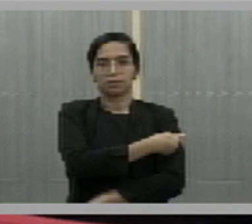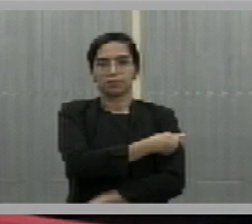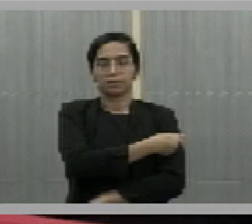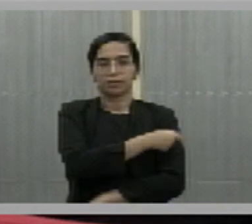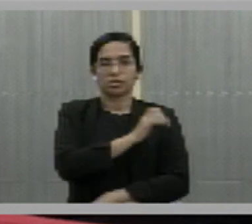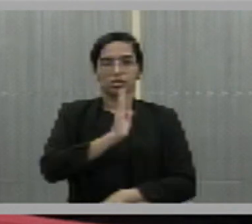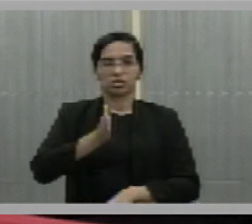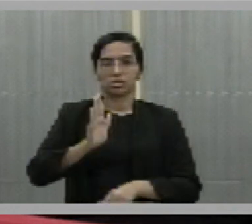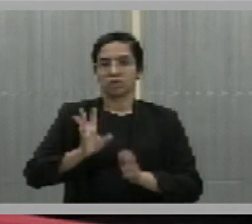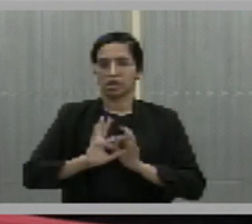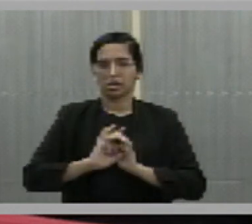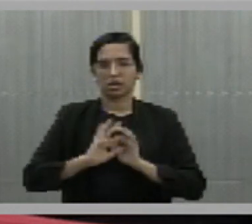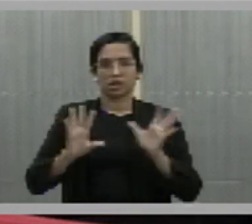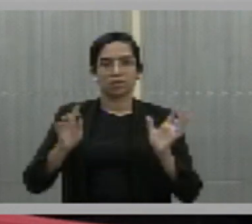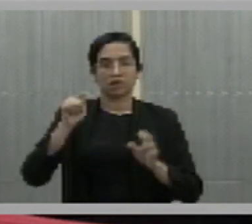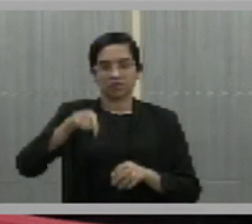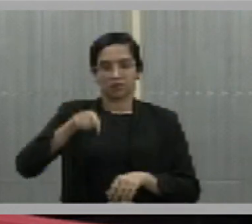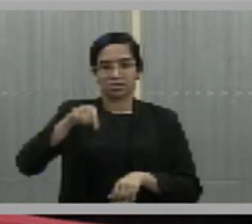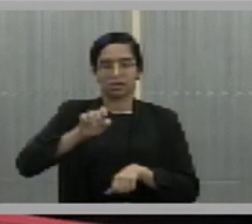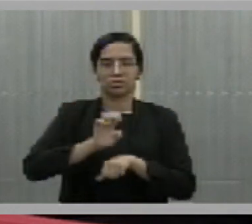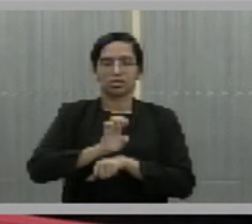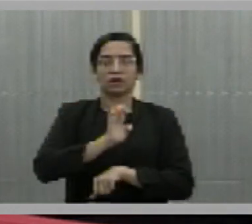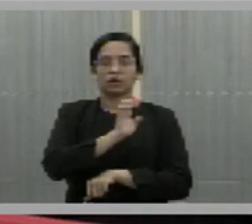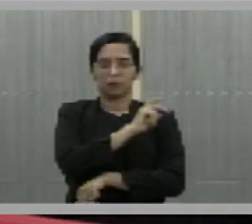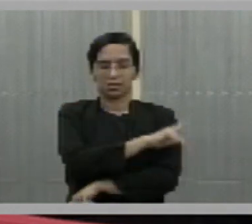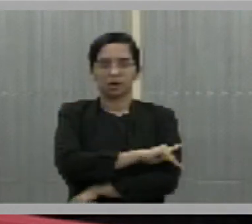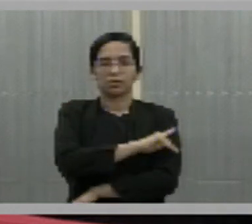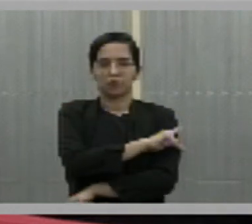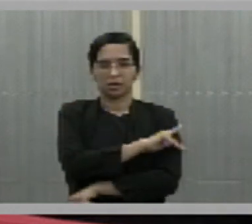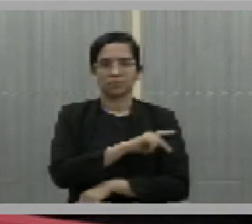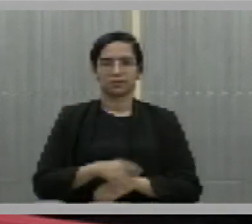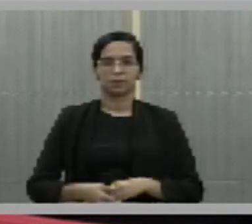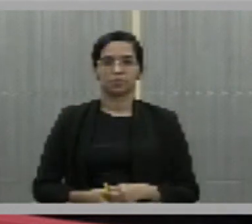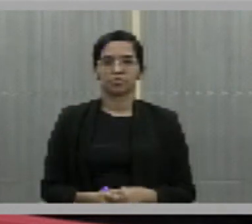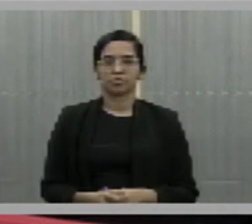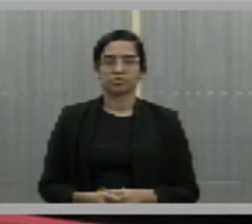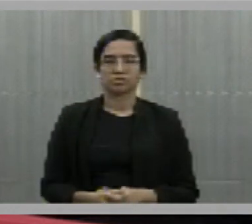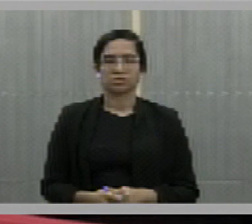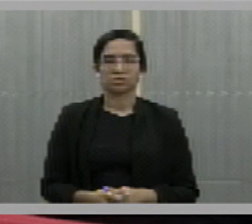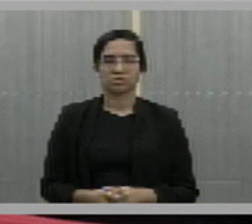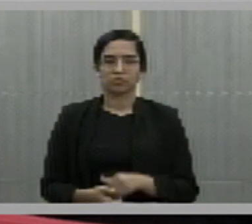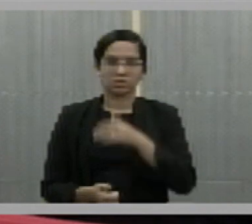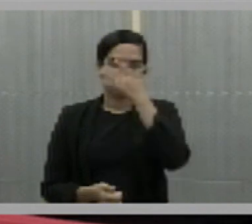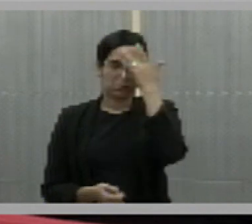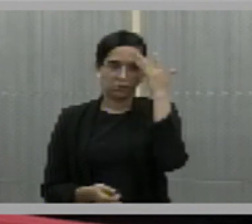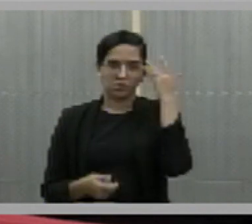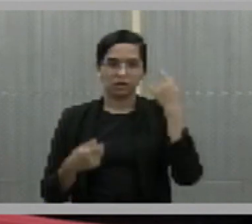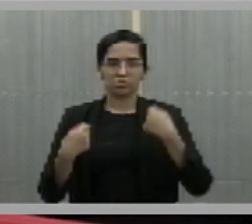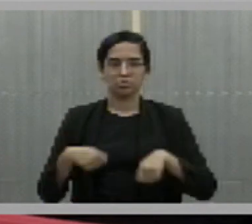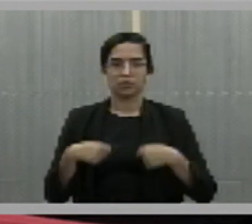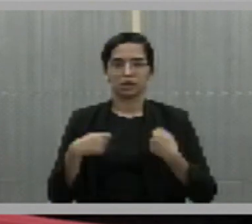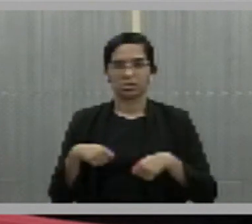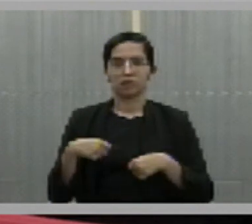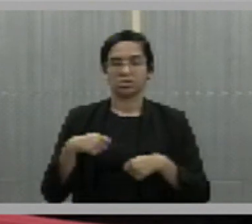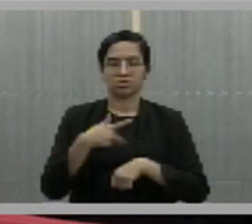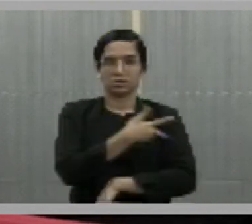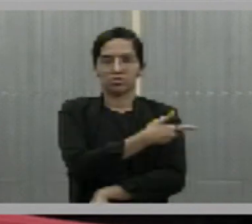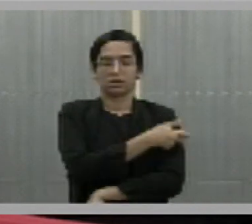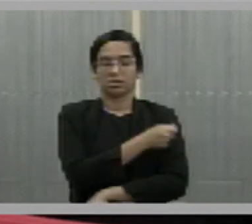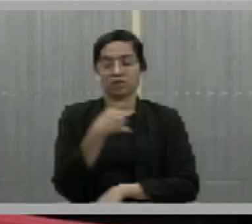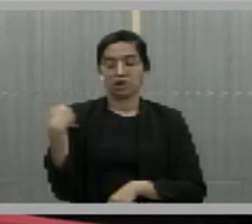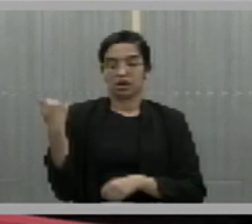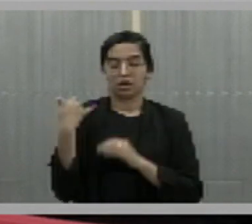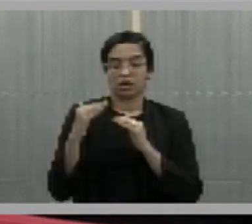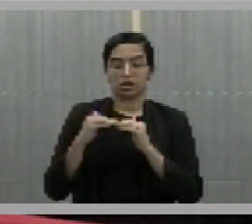está disponível aqui no nosso estado também. Começou, as pessoas precisam ser vacinadas acima de 70 anos de